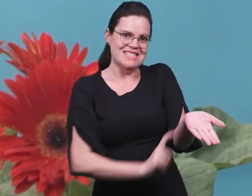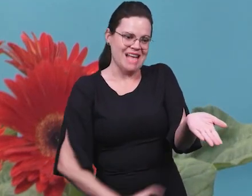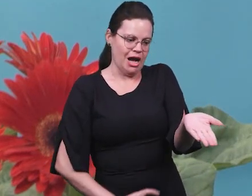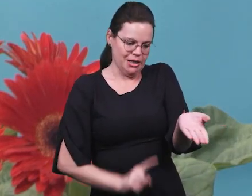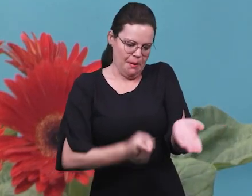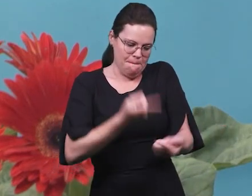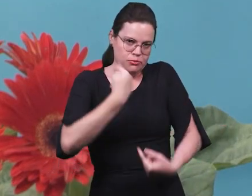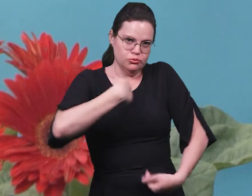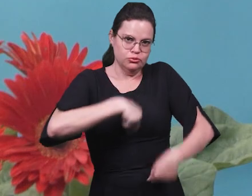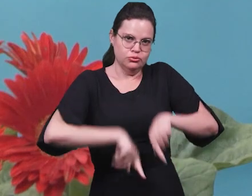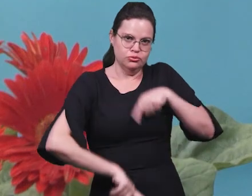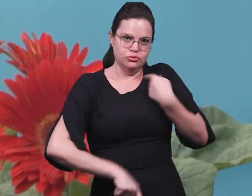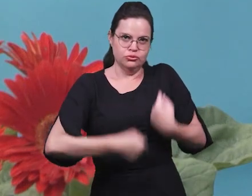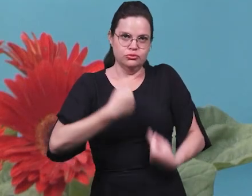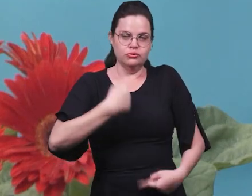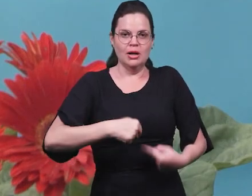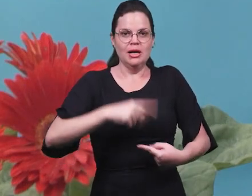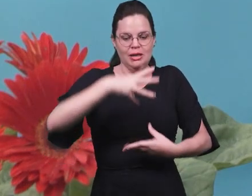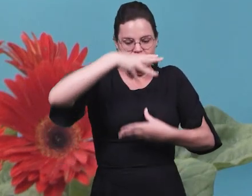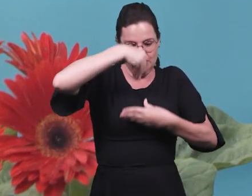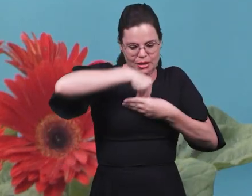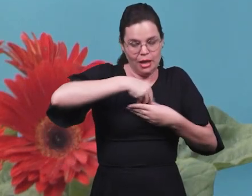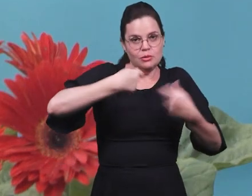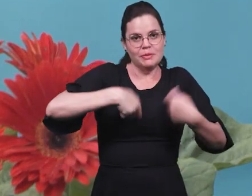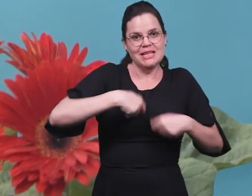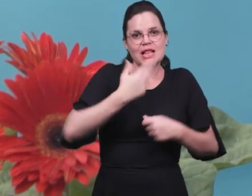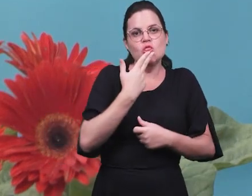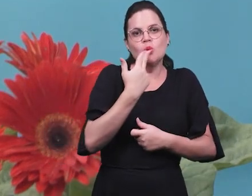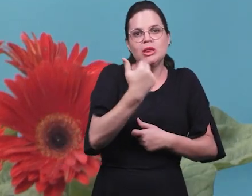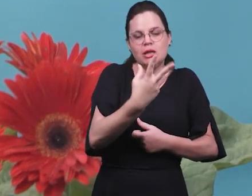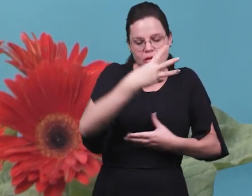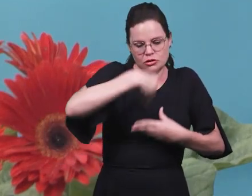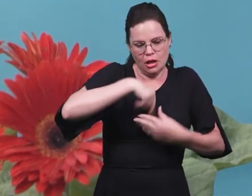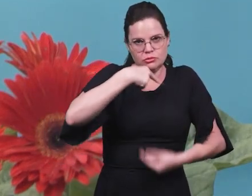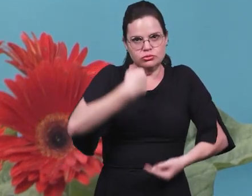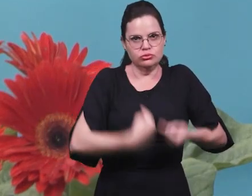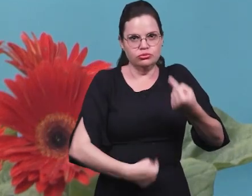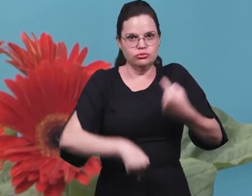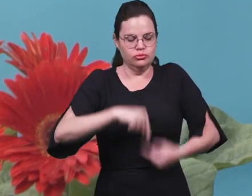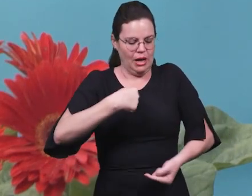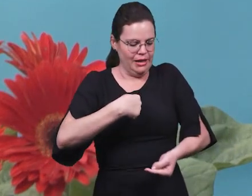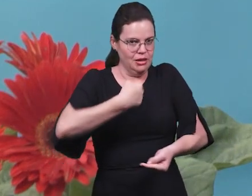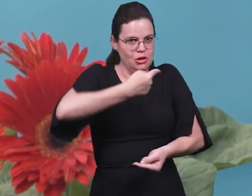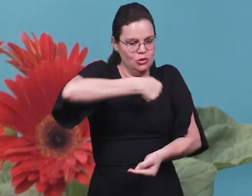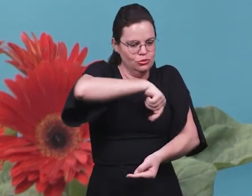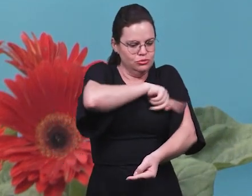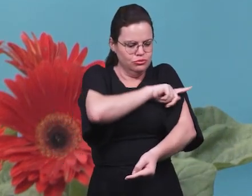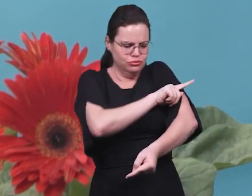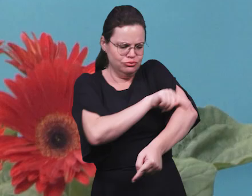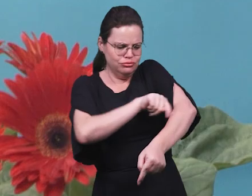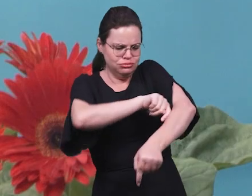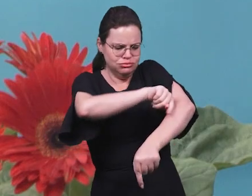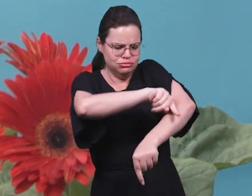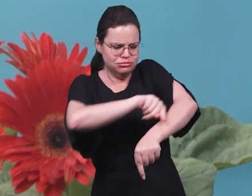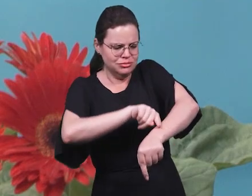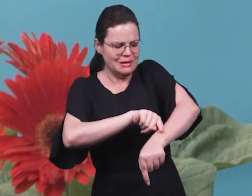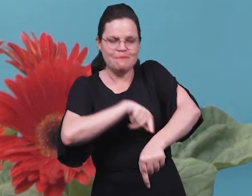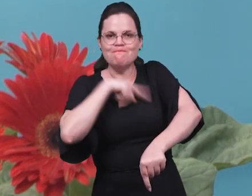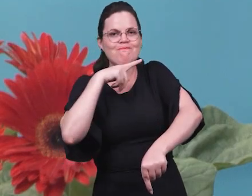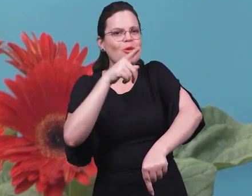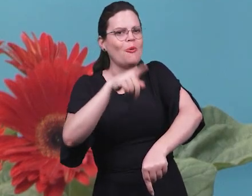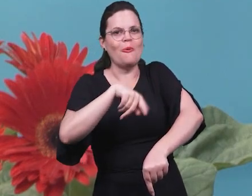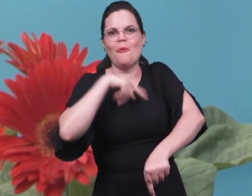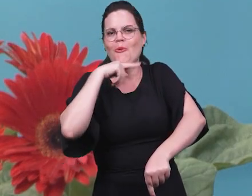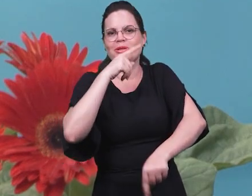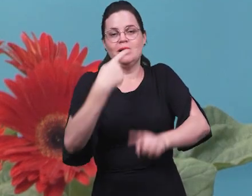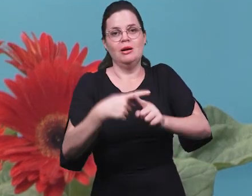circular e vai levar os nutrientes até essa ferida, muitas vezes pelo aumento da glicemia, ele não chega